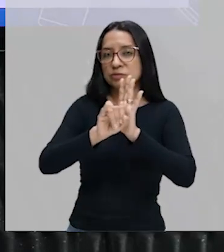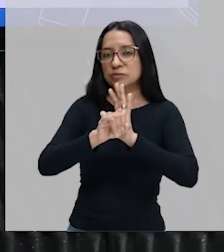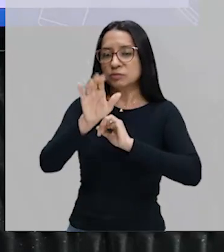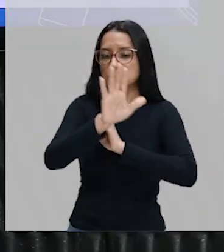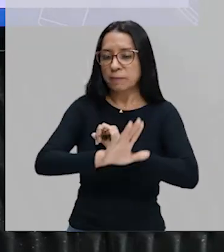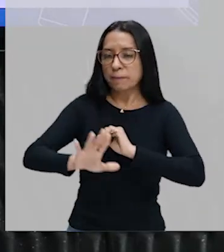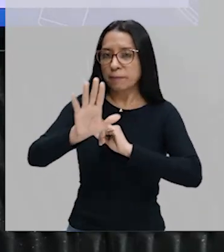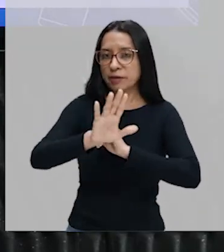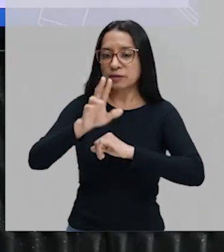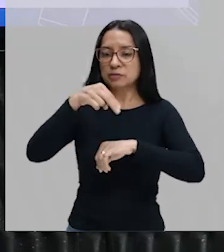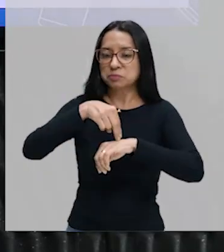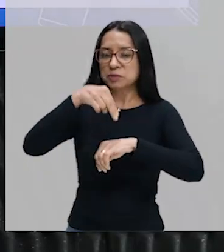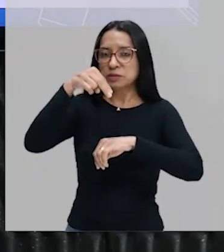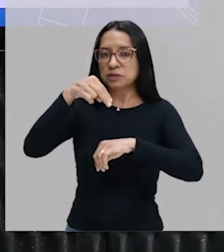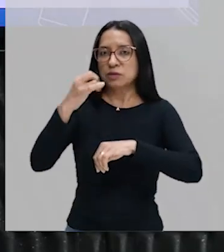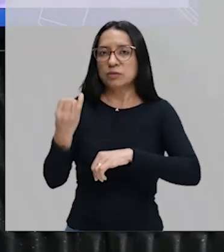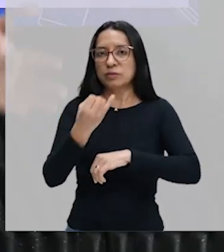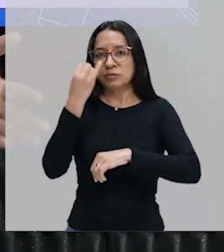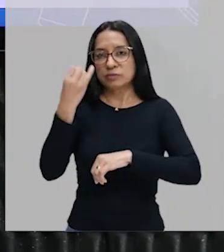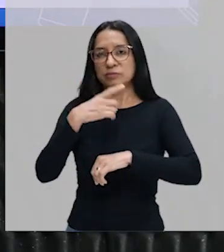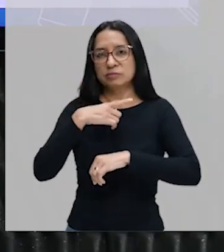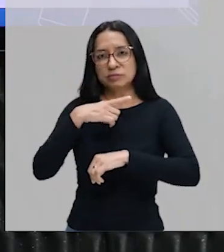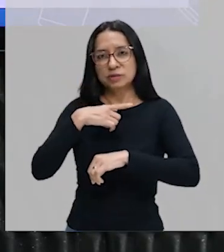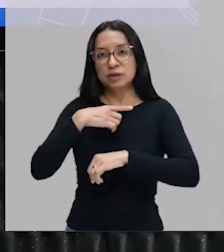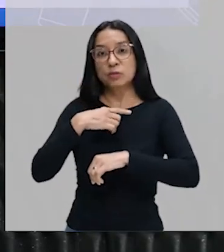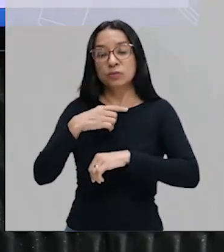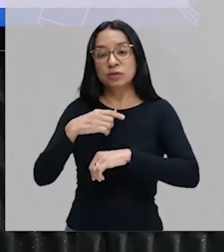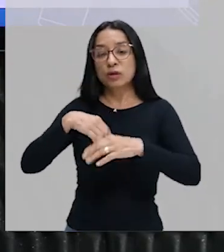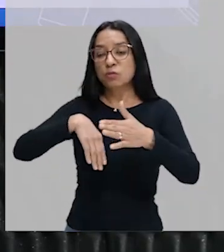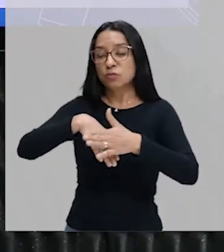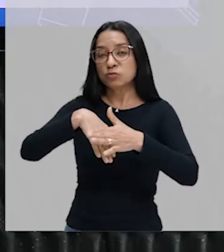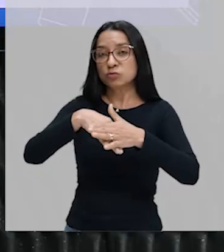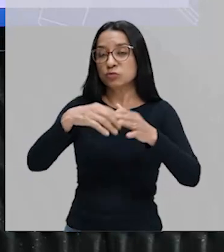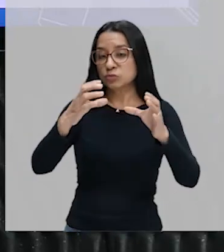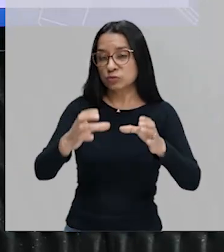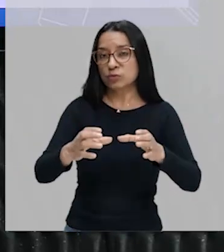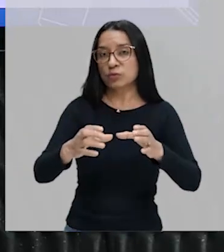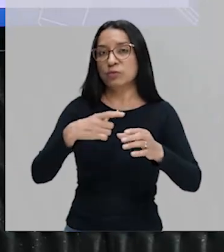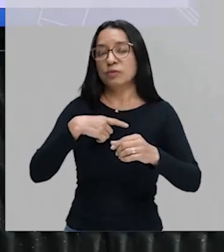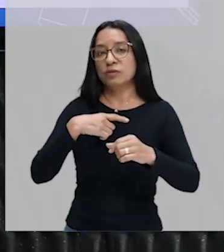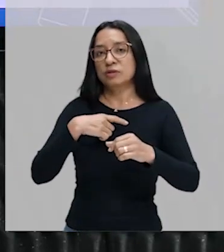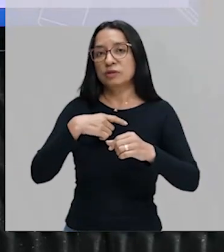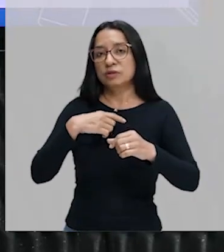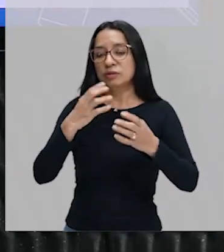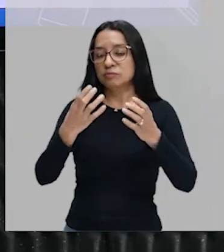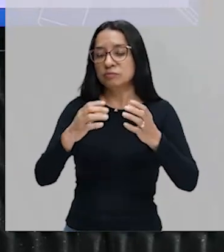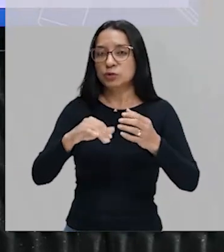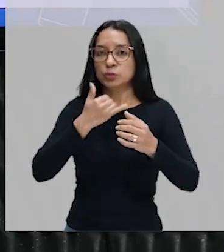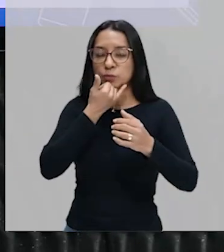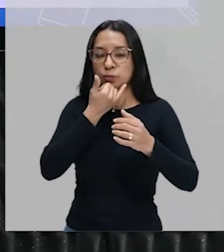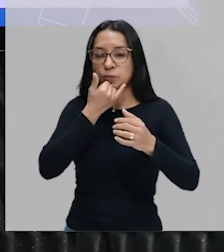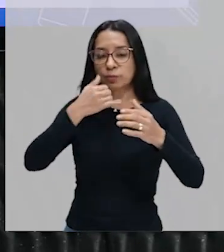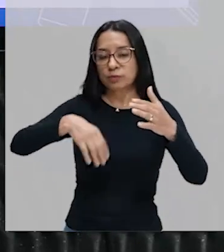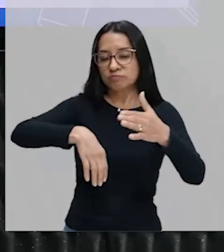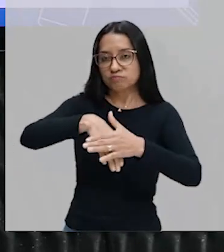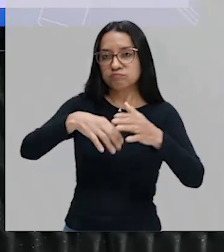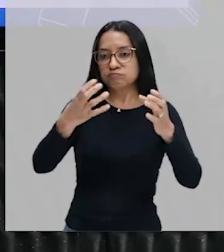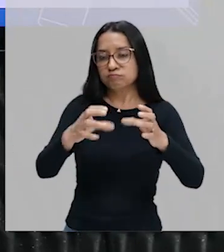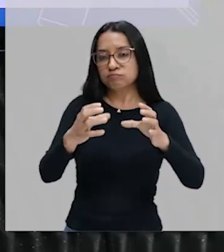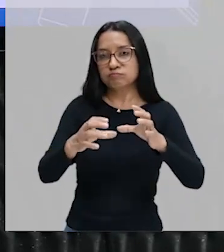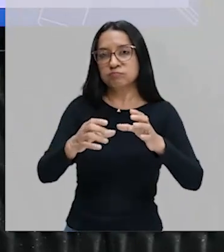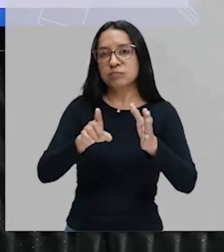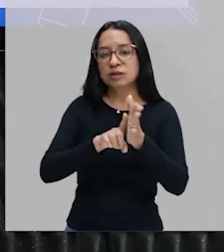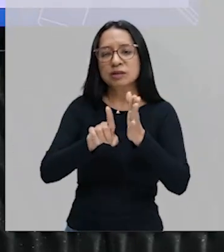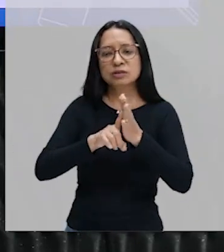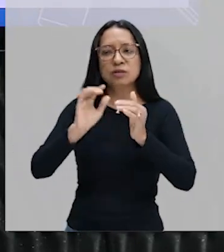ela é muito importante. Estava tendo ontem o El Clássico, né? Real Madrid e Barcelona, e fica muito claro que ali a questão vai muito além do